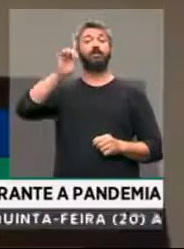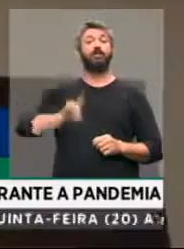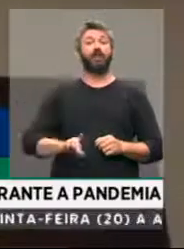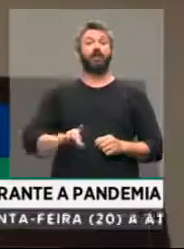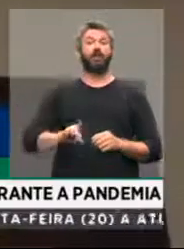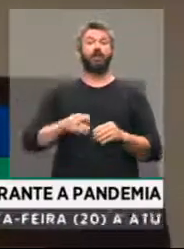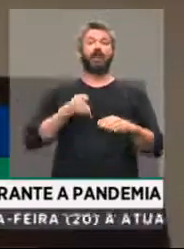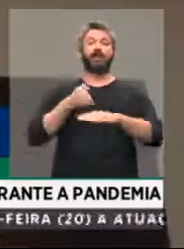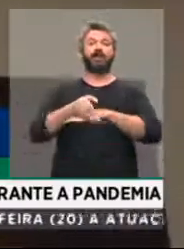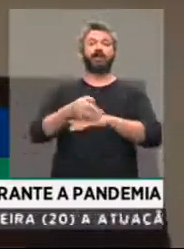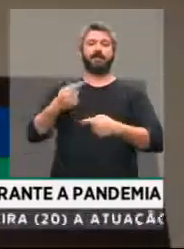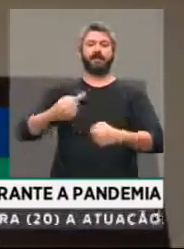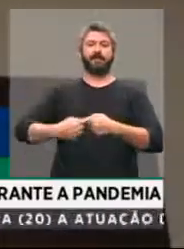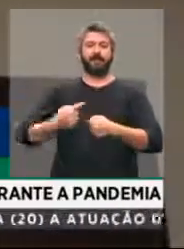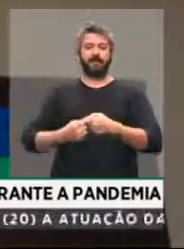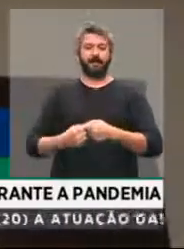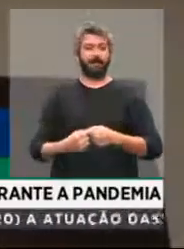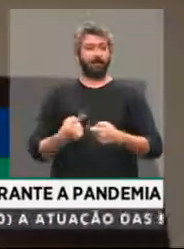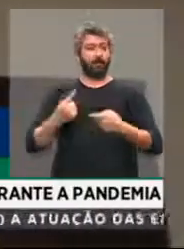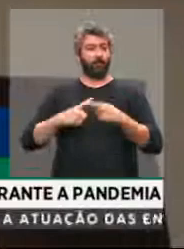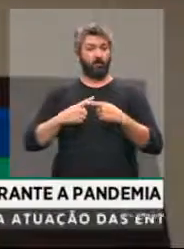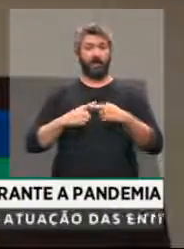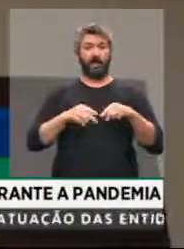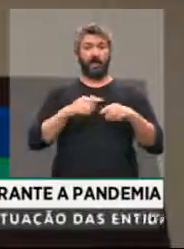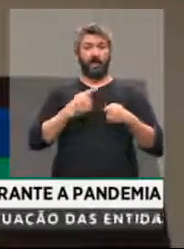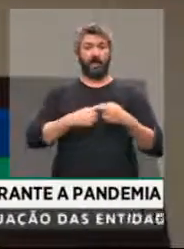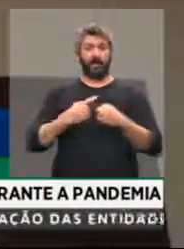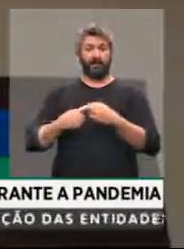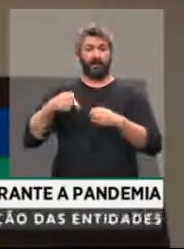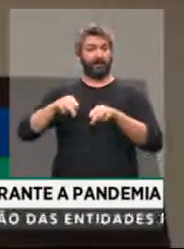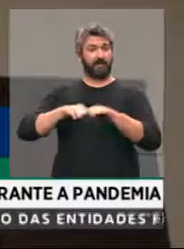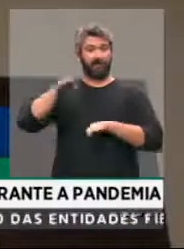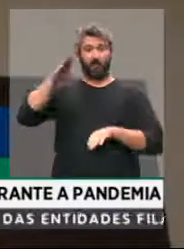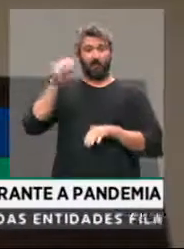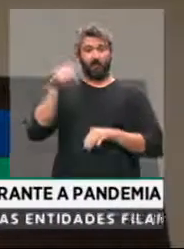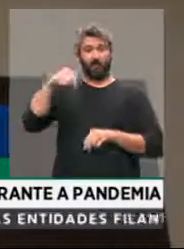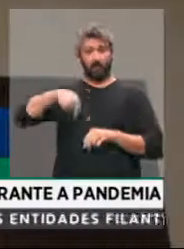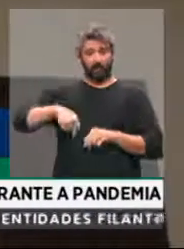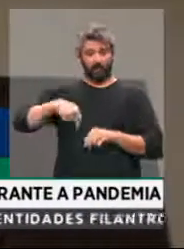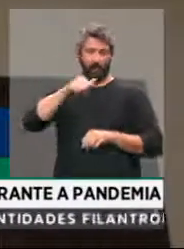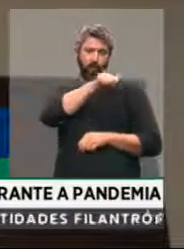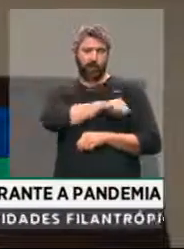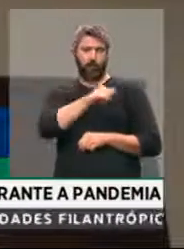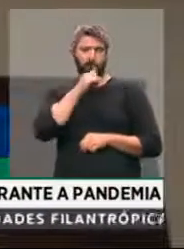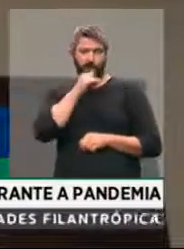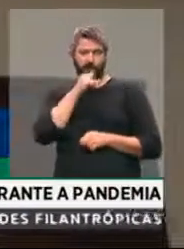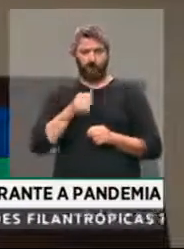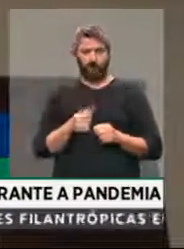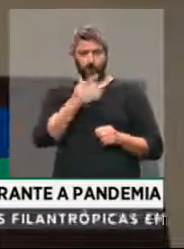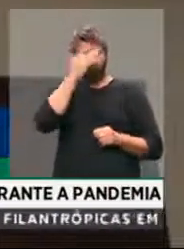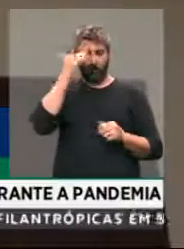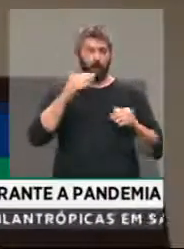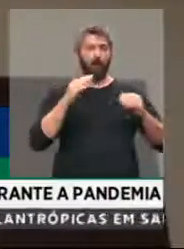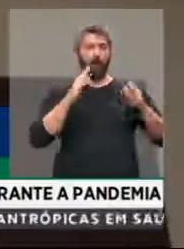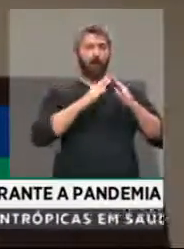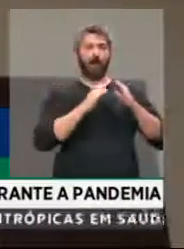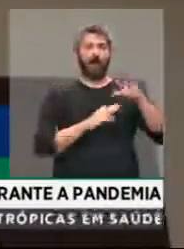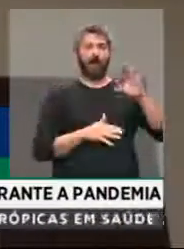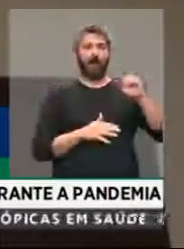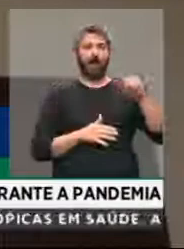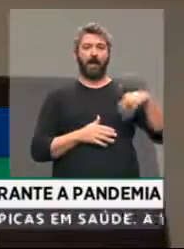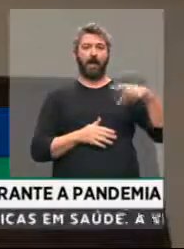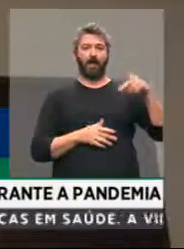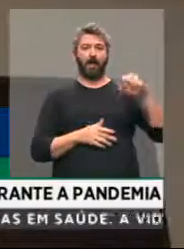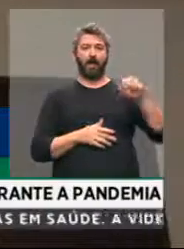cidade. As cidades são muito desiguais. Falo aqui do Rio de Janeiro, né? Um morador de Campo Grande, zona oeste do Rio de Janeiro,